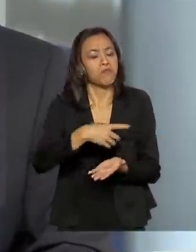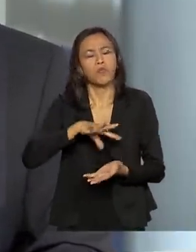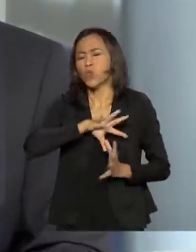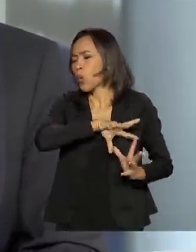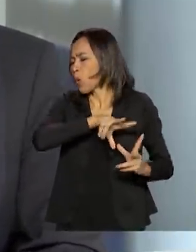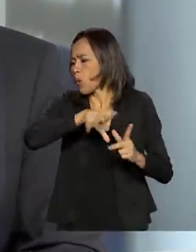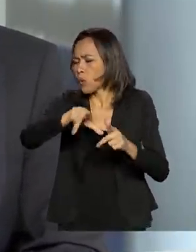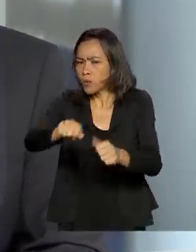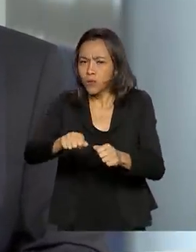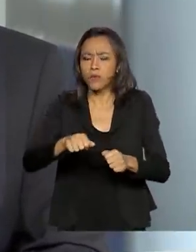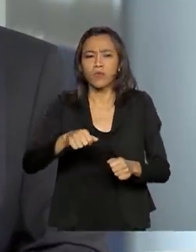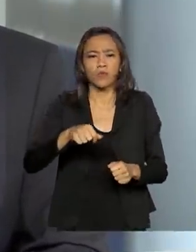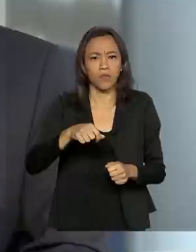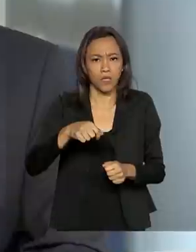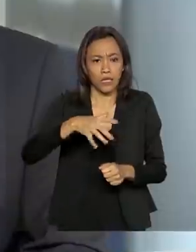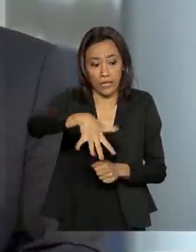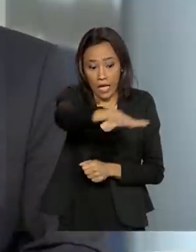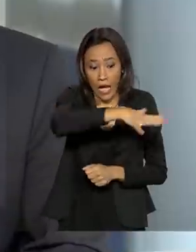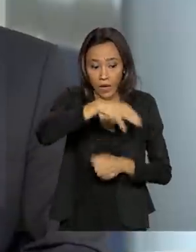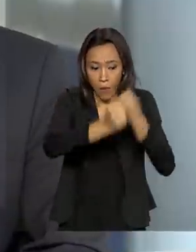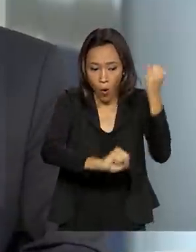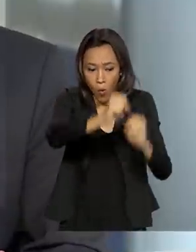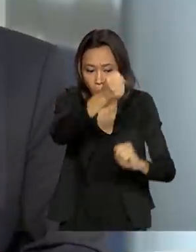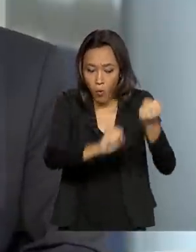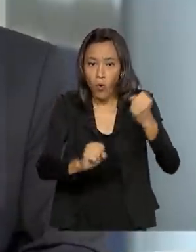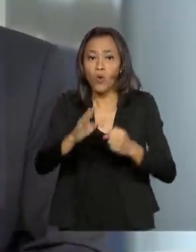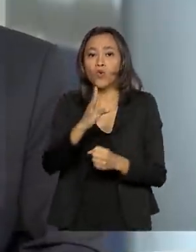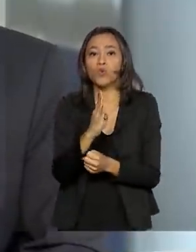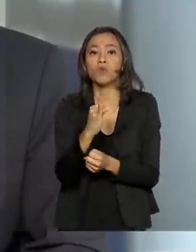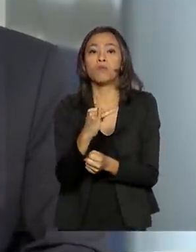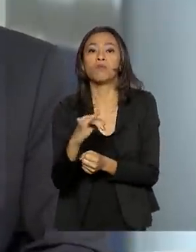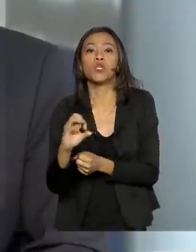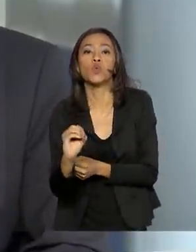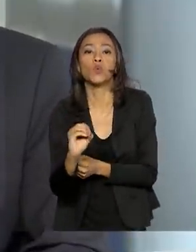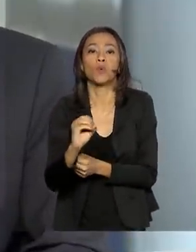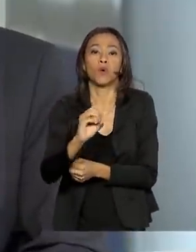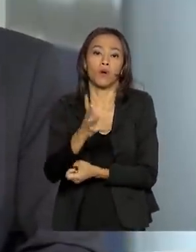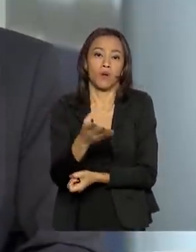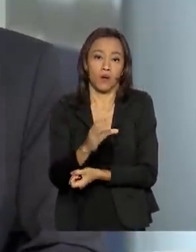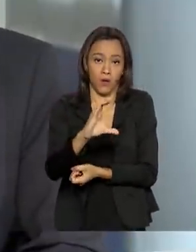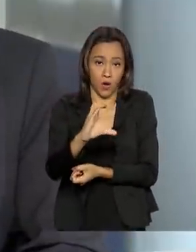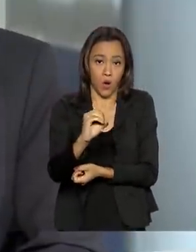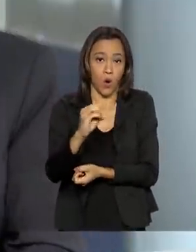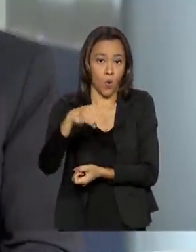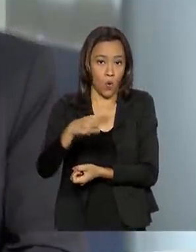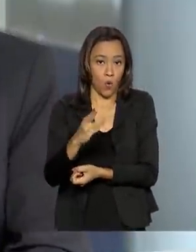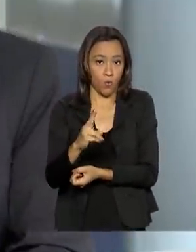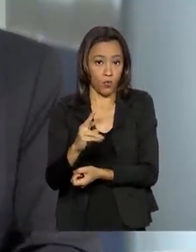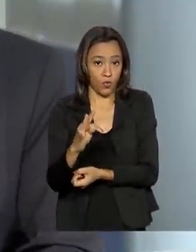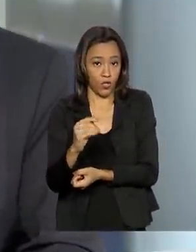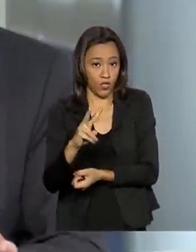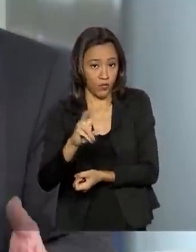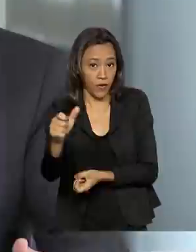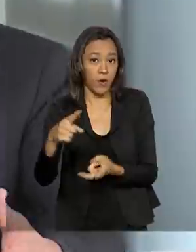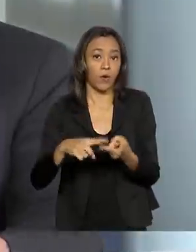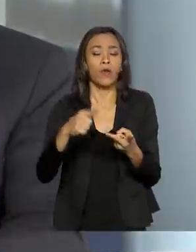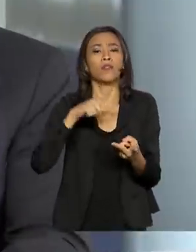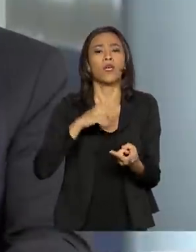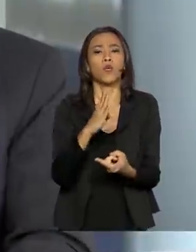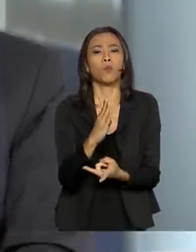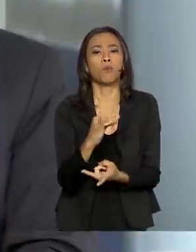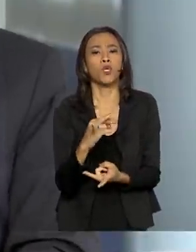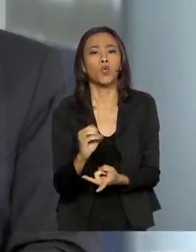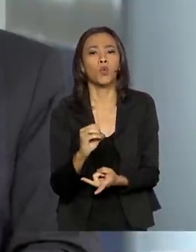e que são essenciais, os biocombustíveis, né, que é o etanol, também tem o biodiesel, que